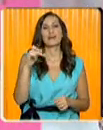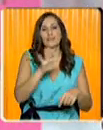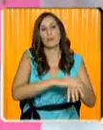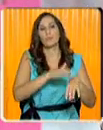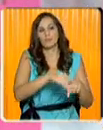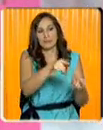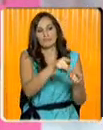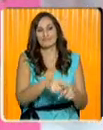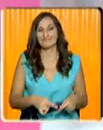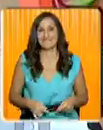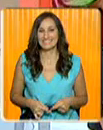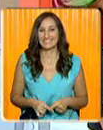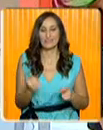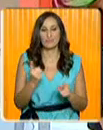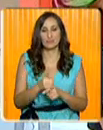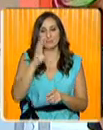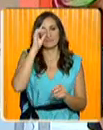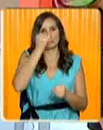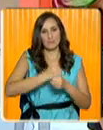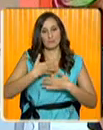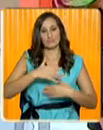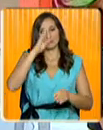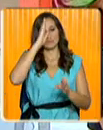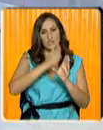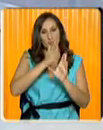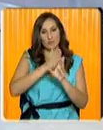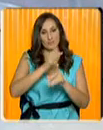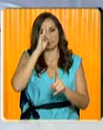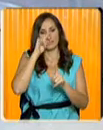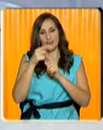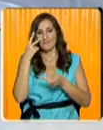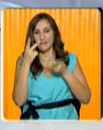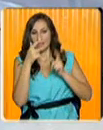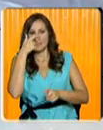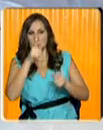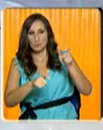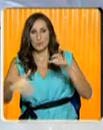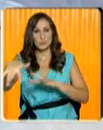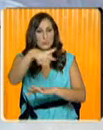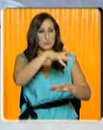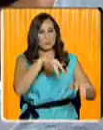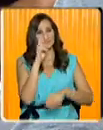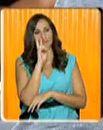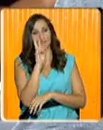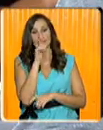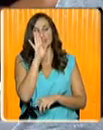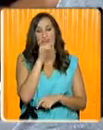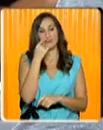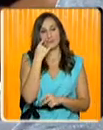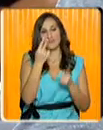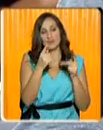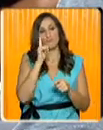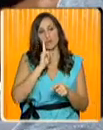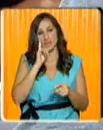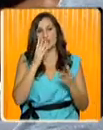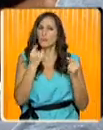é a culpada, porque a Marta, sendo psicóloga, anda a analisar as pessoas, certo? Sim. E descobriu que, analisando as mulheres, havia